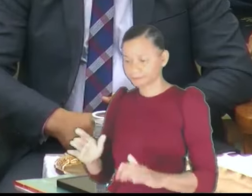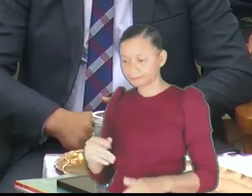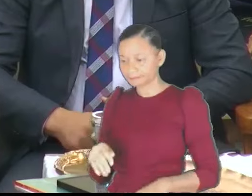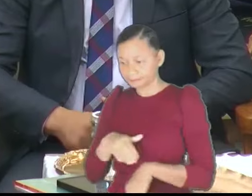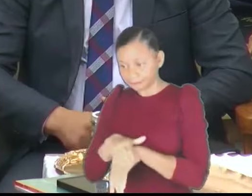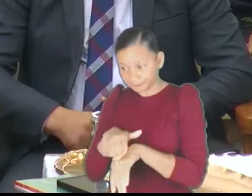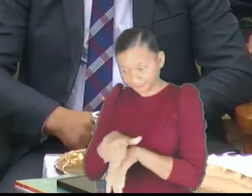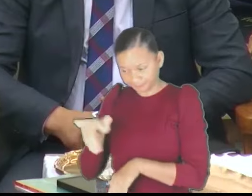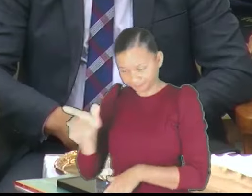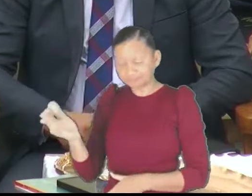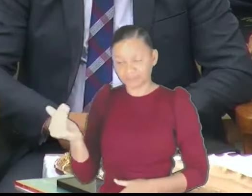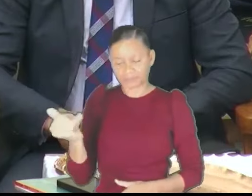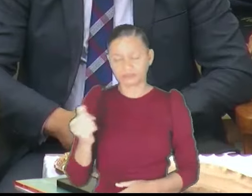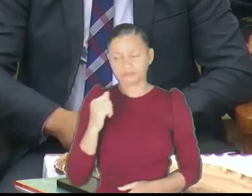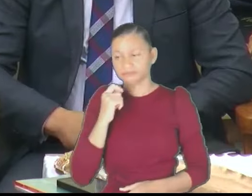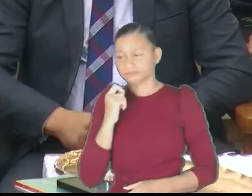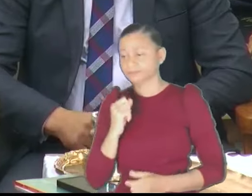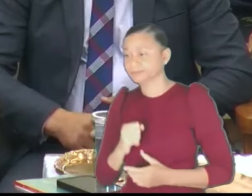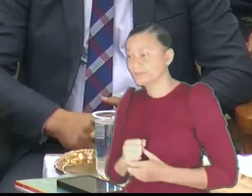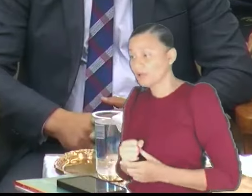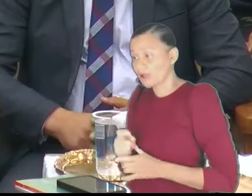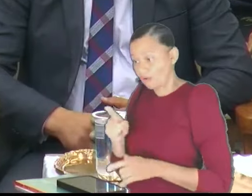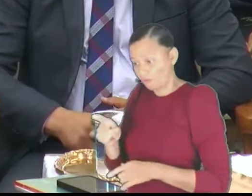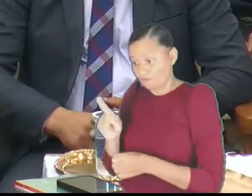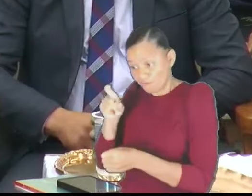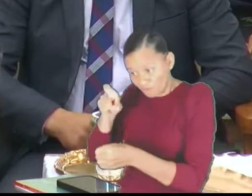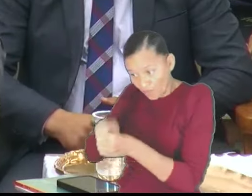negócio da senhora. Volta lá,